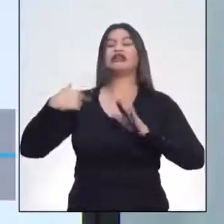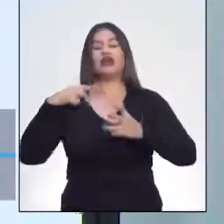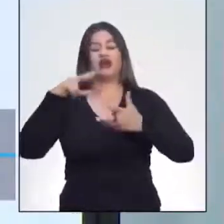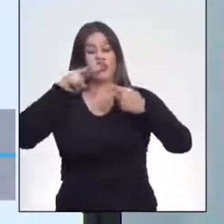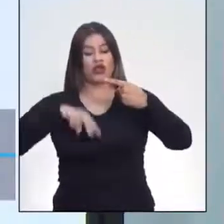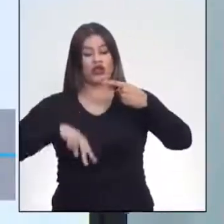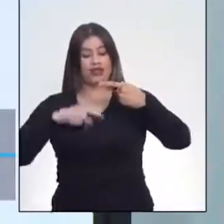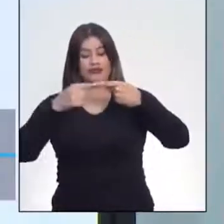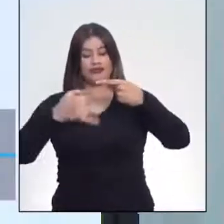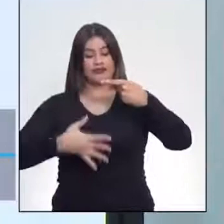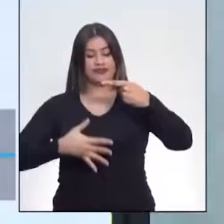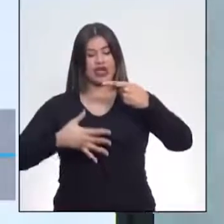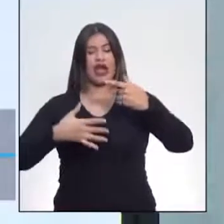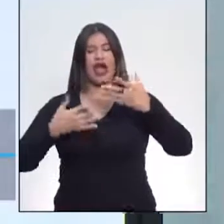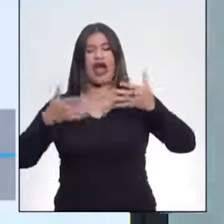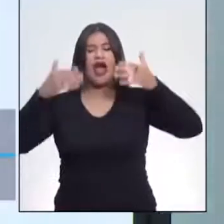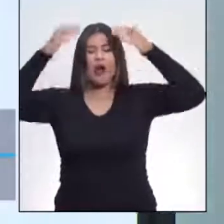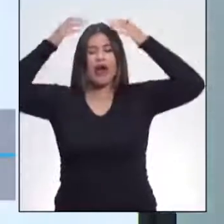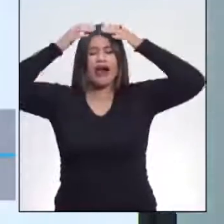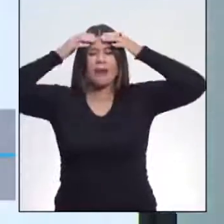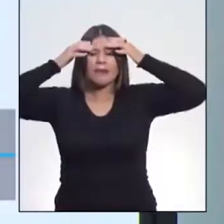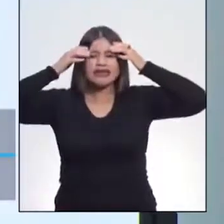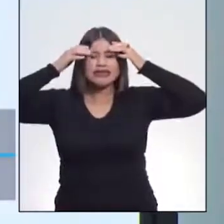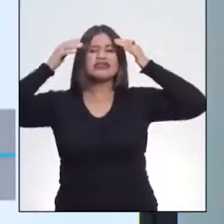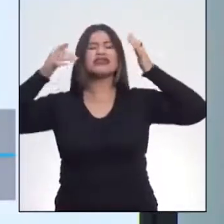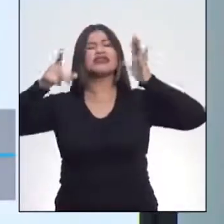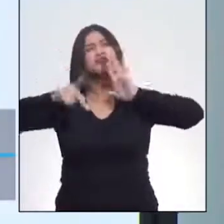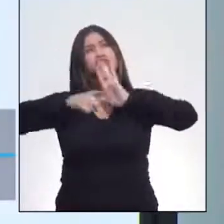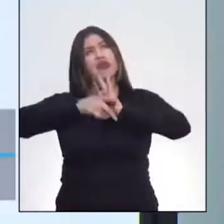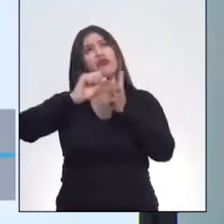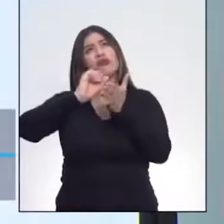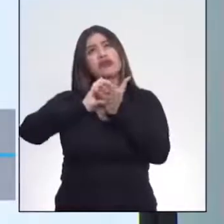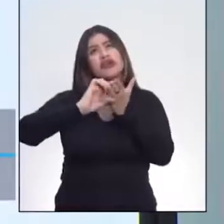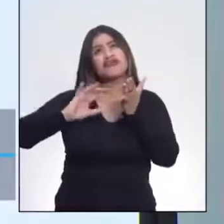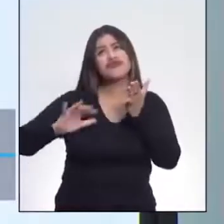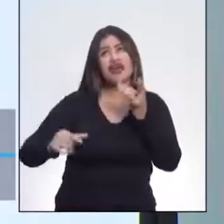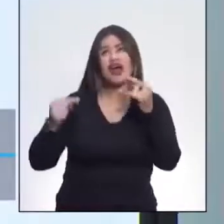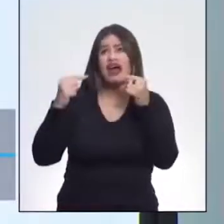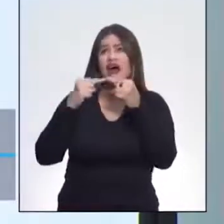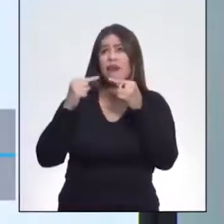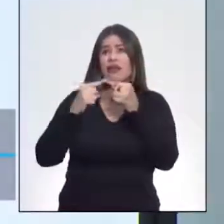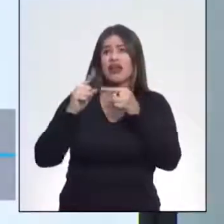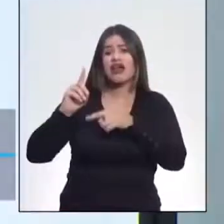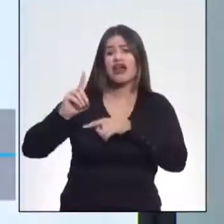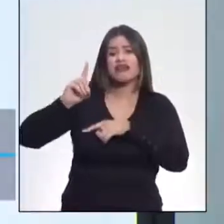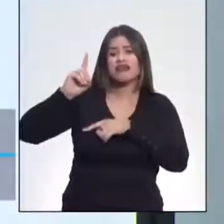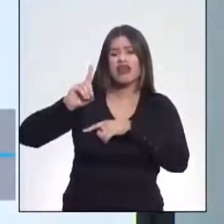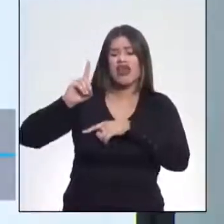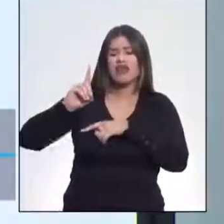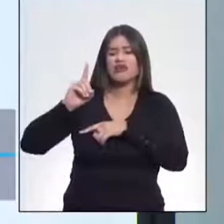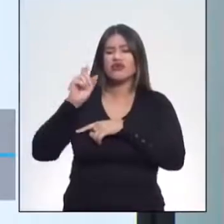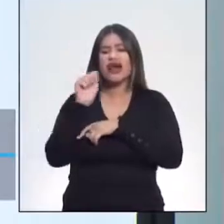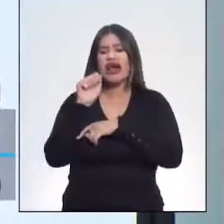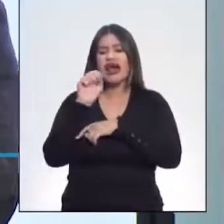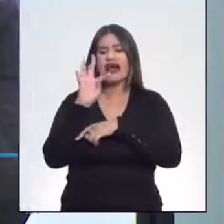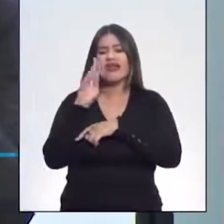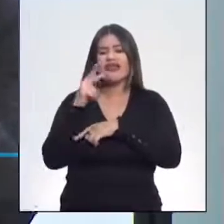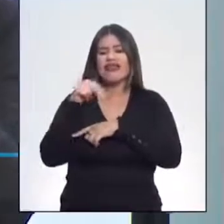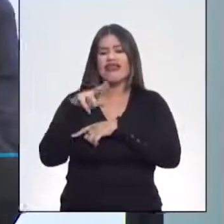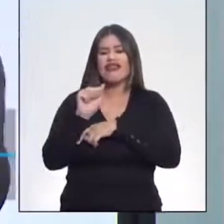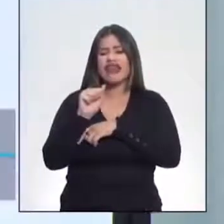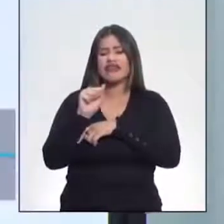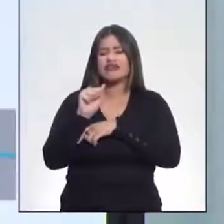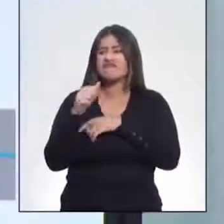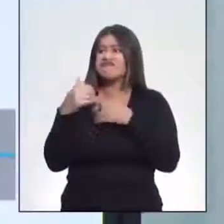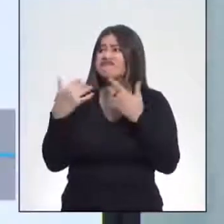saber que o capacete da atividade que a professora passou era da Deusa Atena eu achei ótima essa pergunta